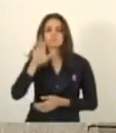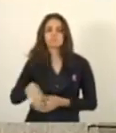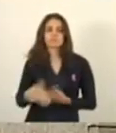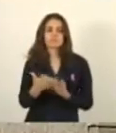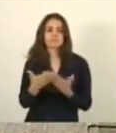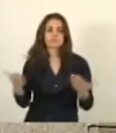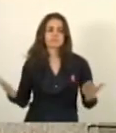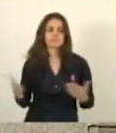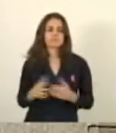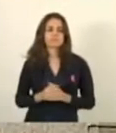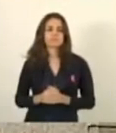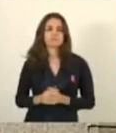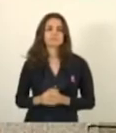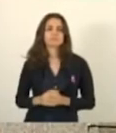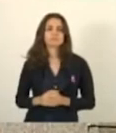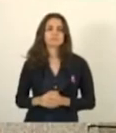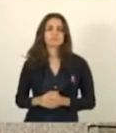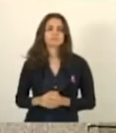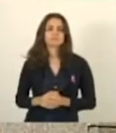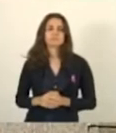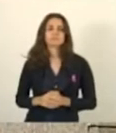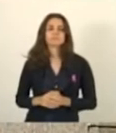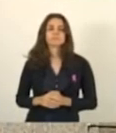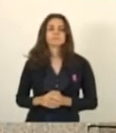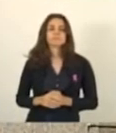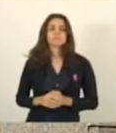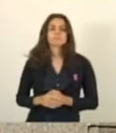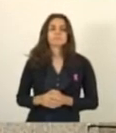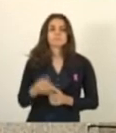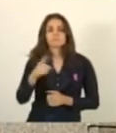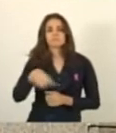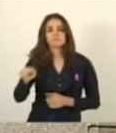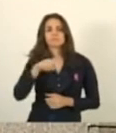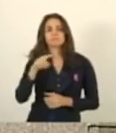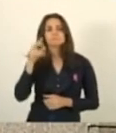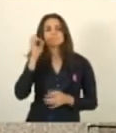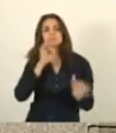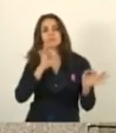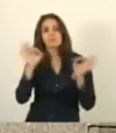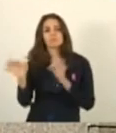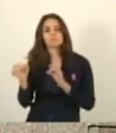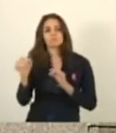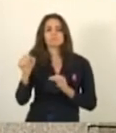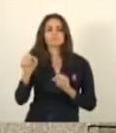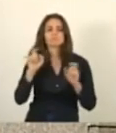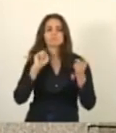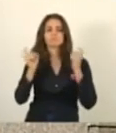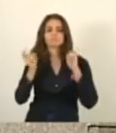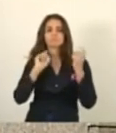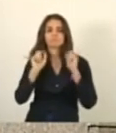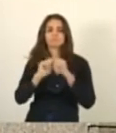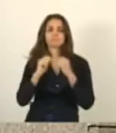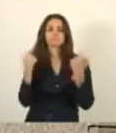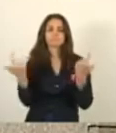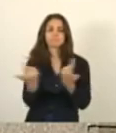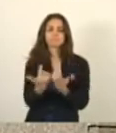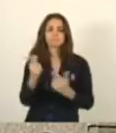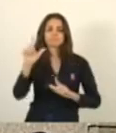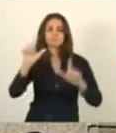tarde a todos e a todas que participam dessa sessão da TV Assembleia, dessa sessão da Assembleia